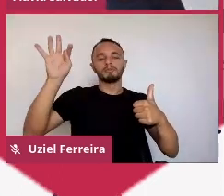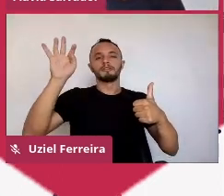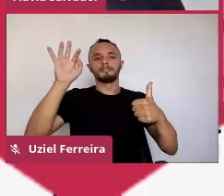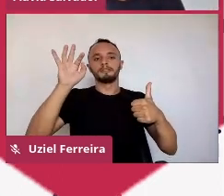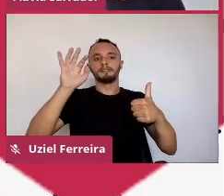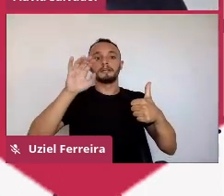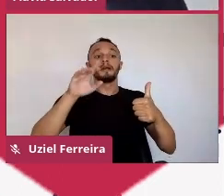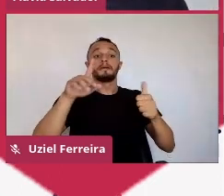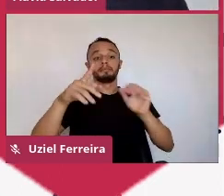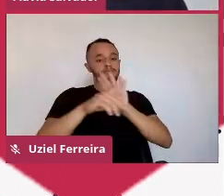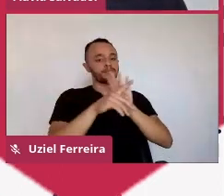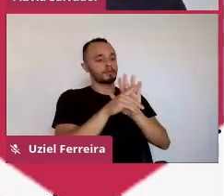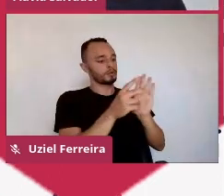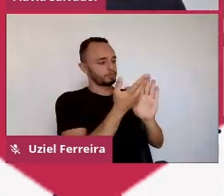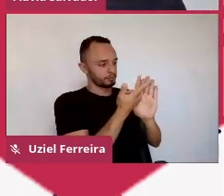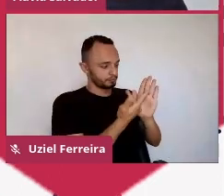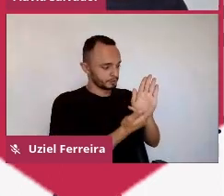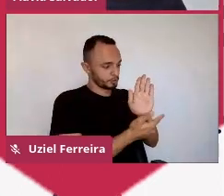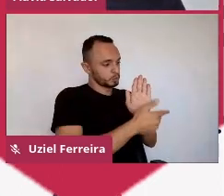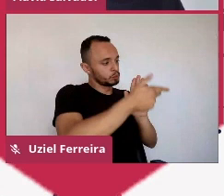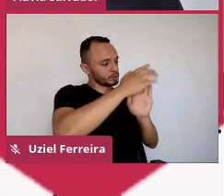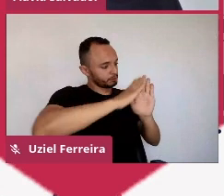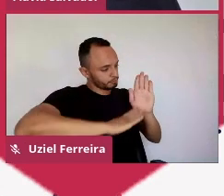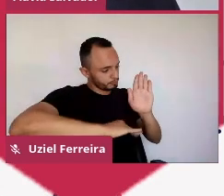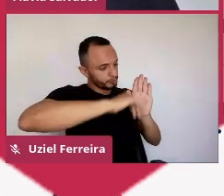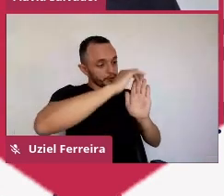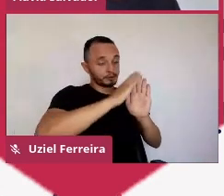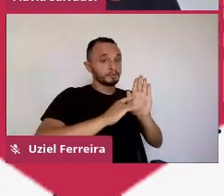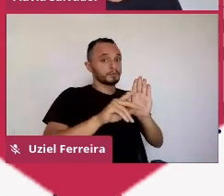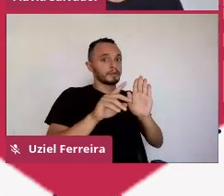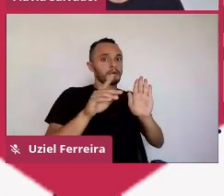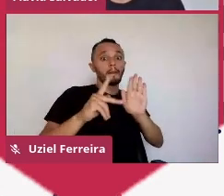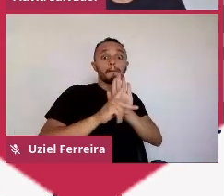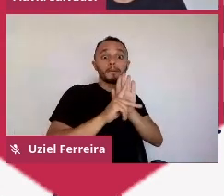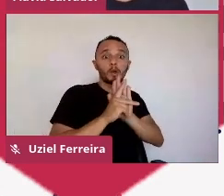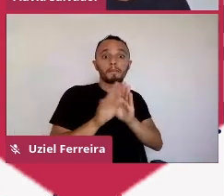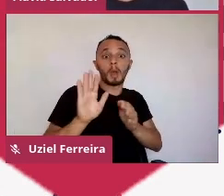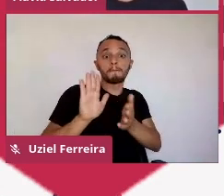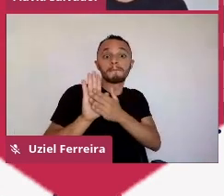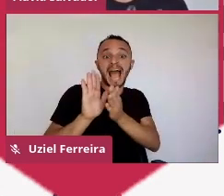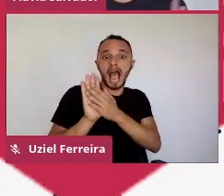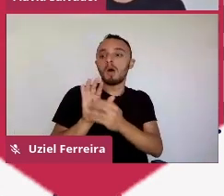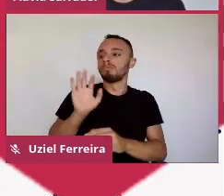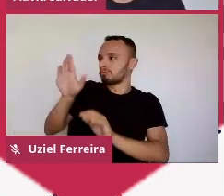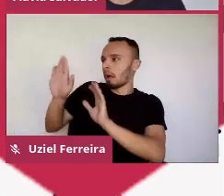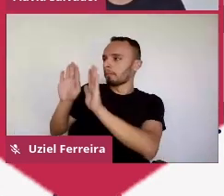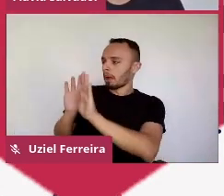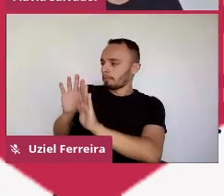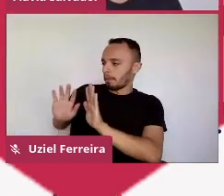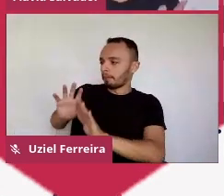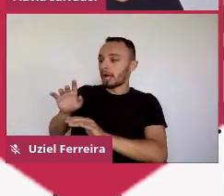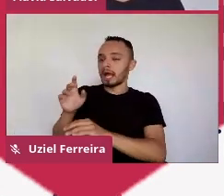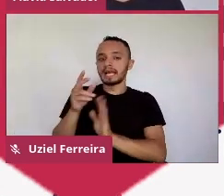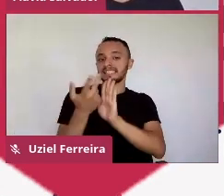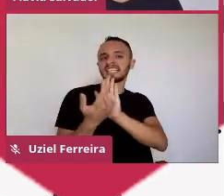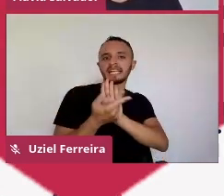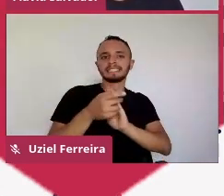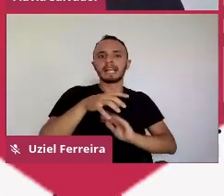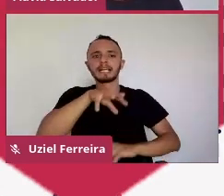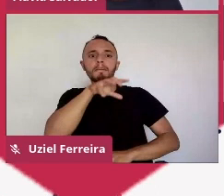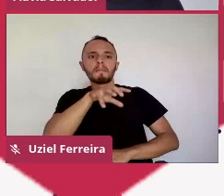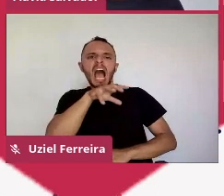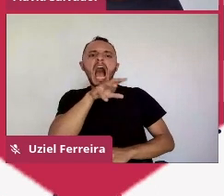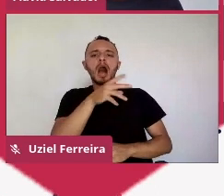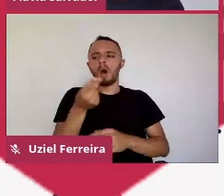pinturas rupestres, mas existem alguns registros de alguns artefatos arqueológicos do Egito